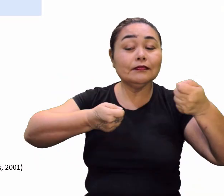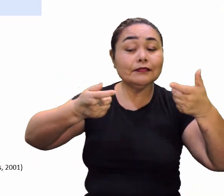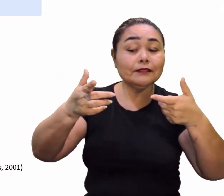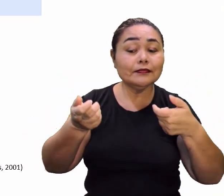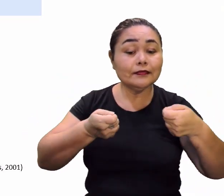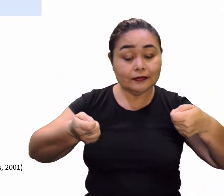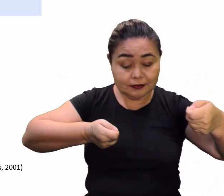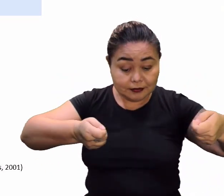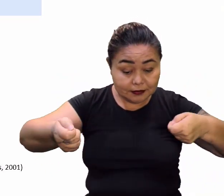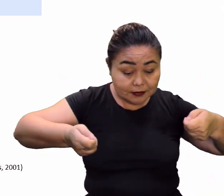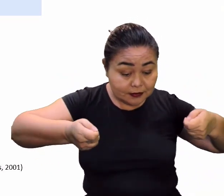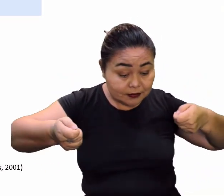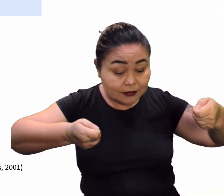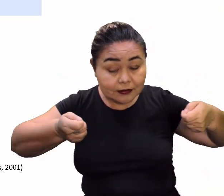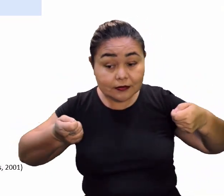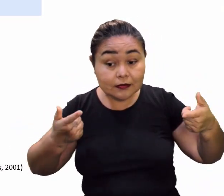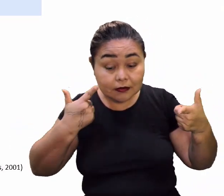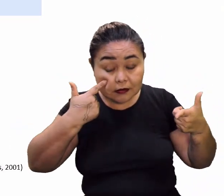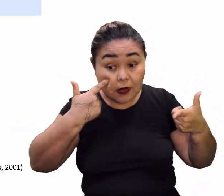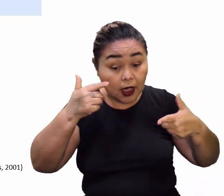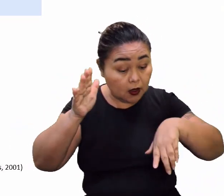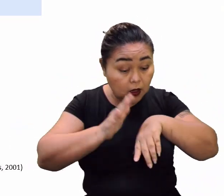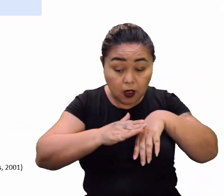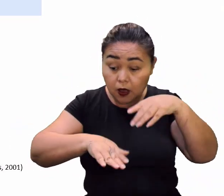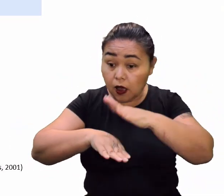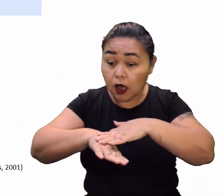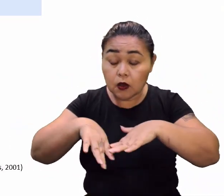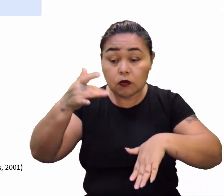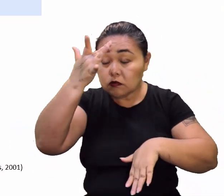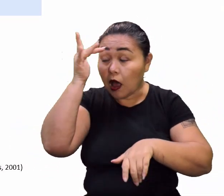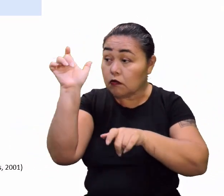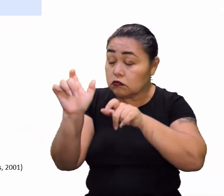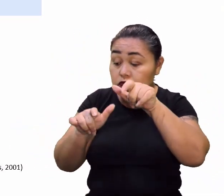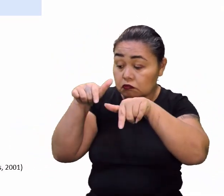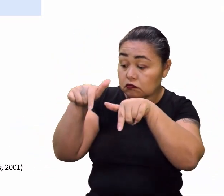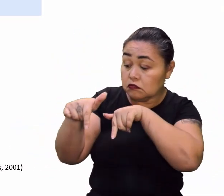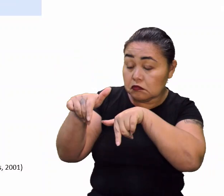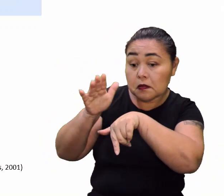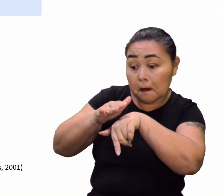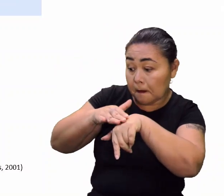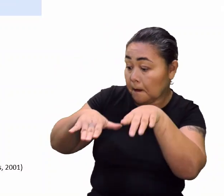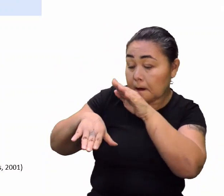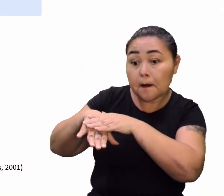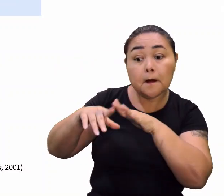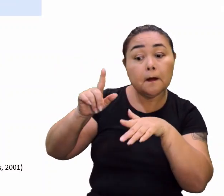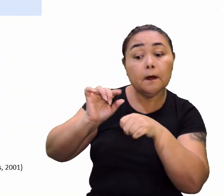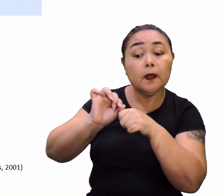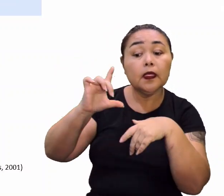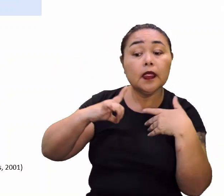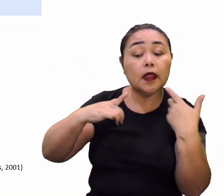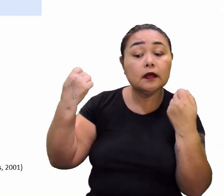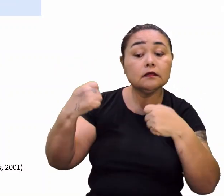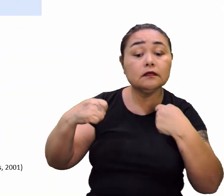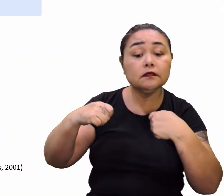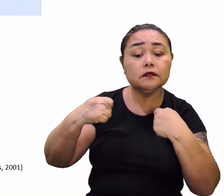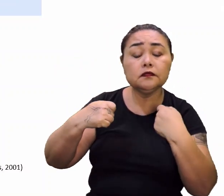garimpagem? Essa garimpagem, Rogério, era manual. E essa garimpagem, ela